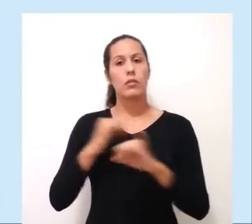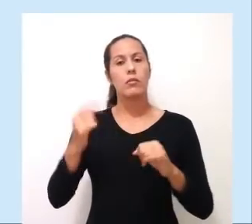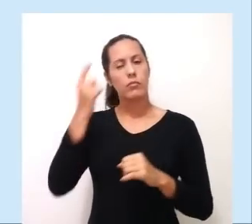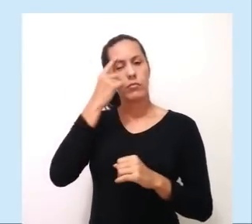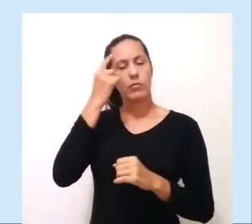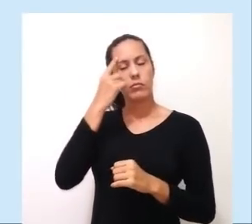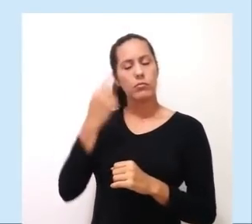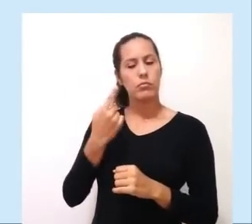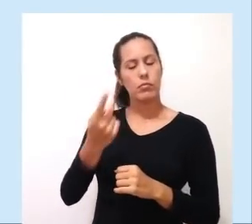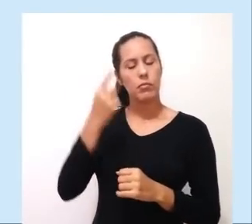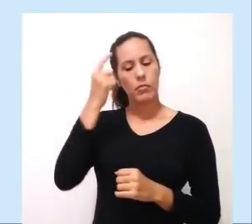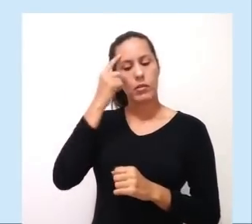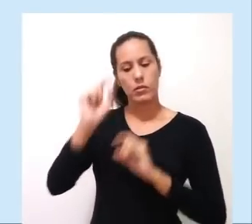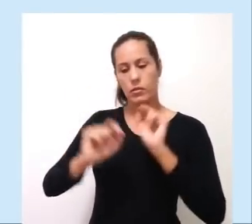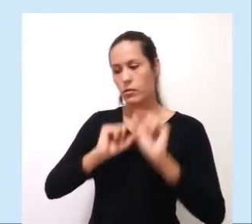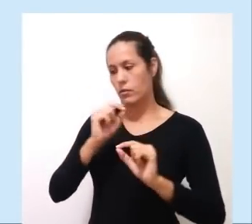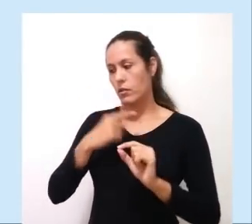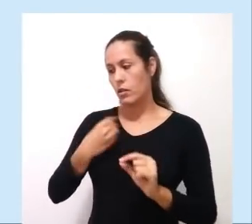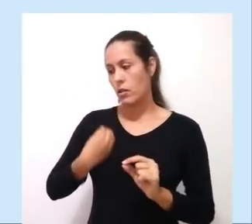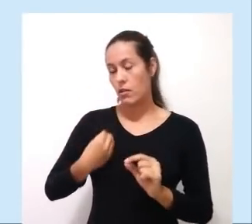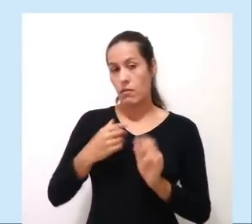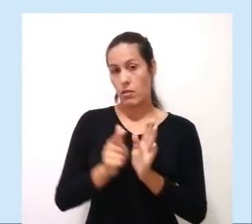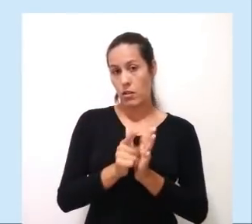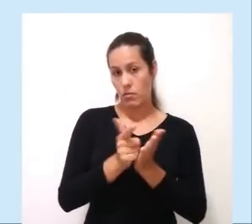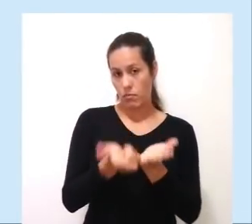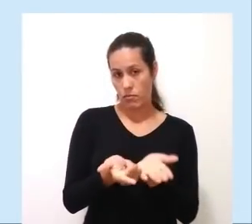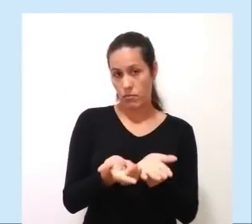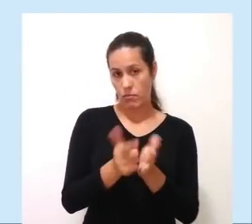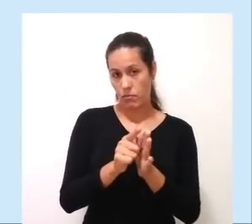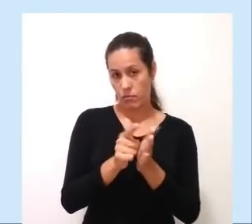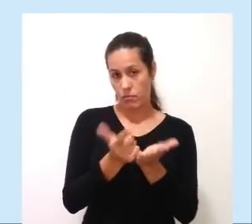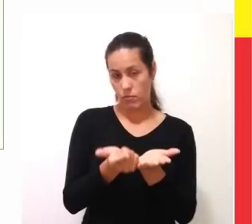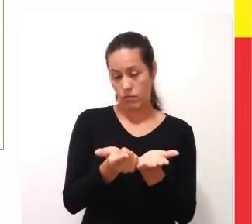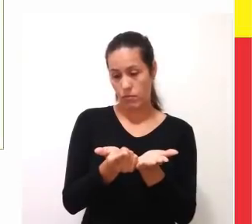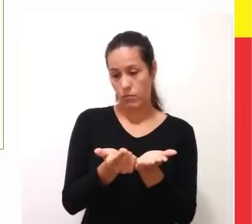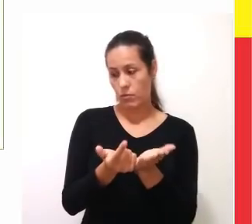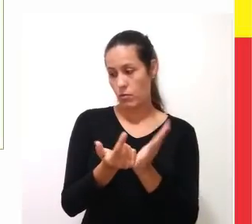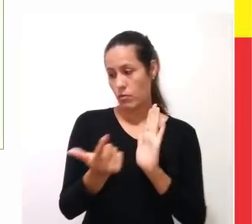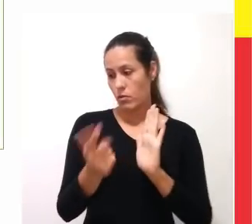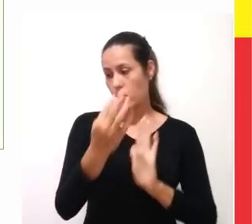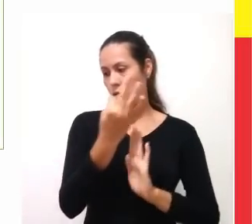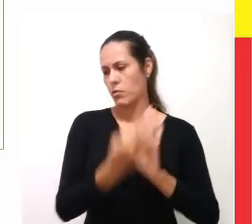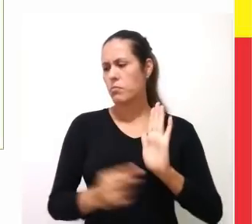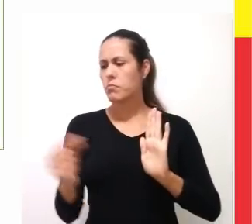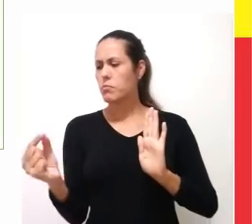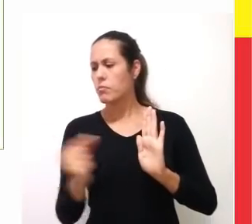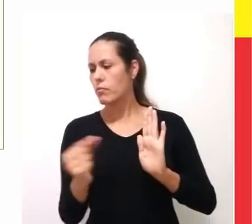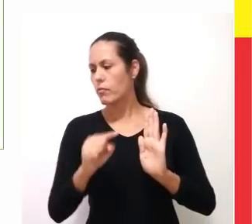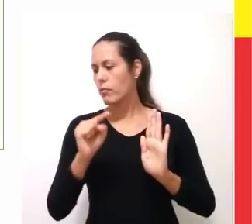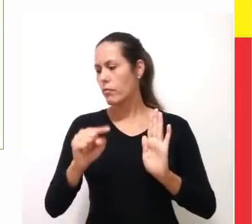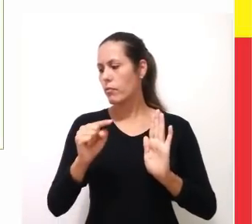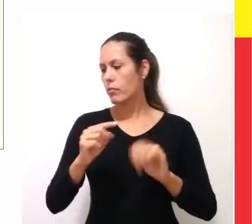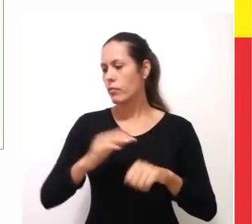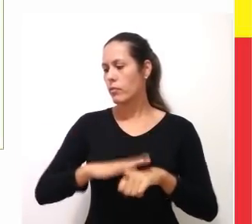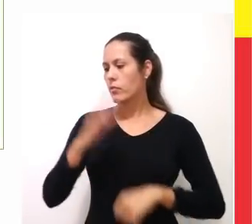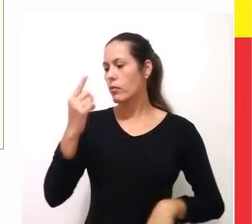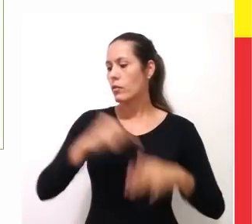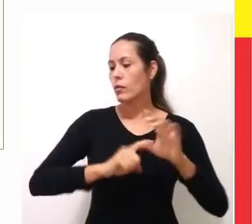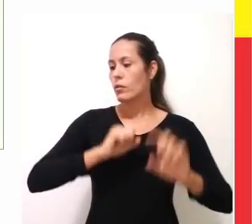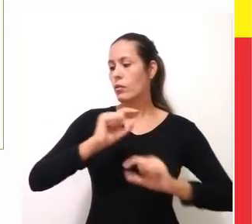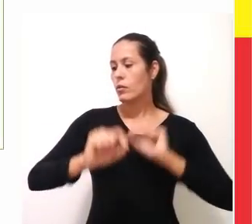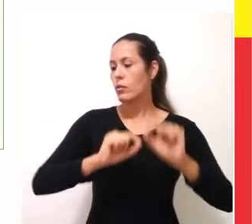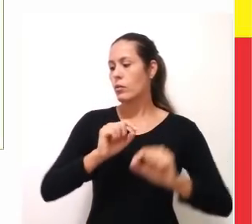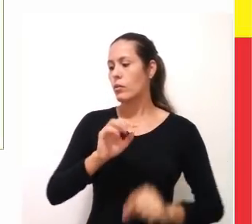a informação. Vamos pensar. Nós temos a reportagem também. A reportagem aborda com